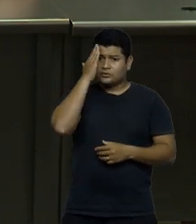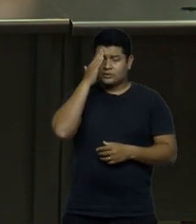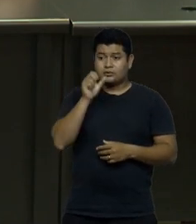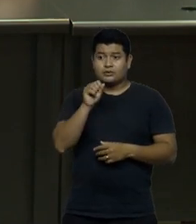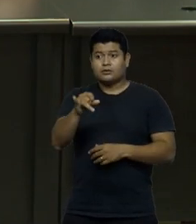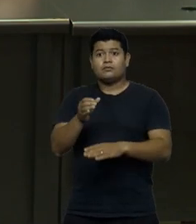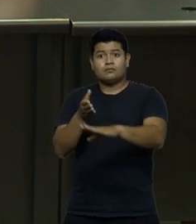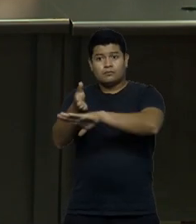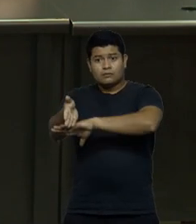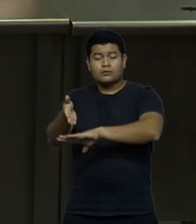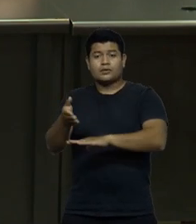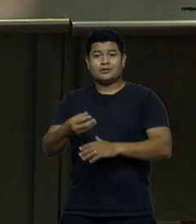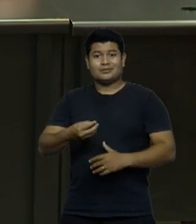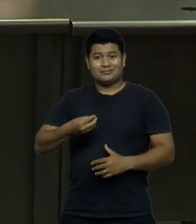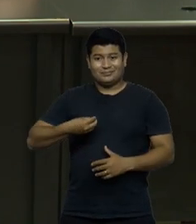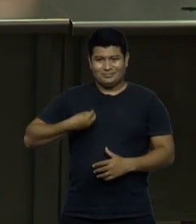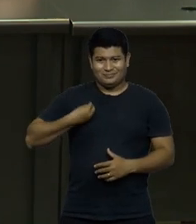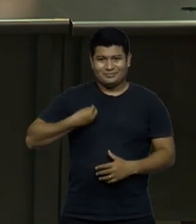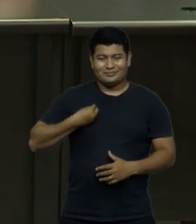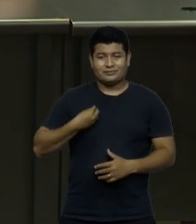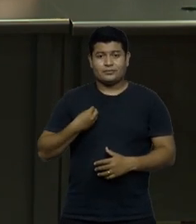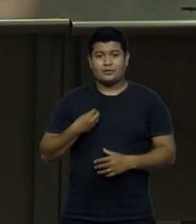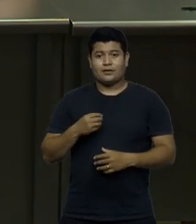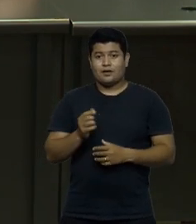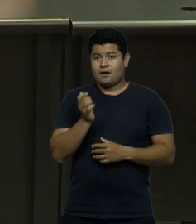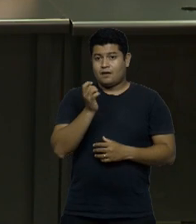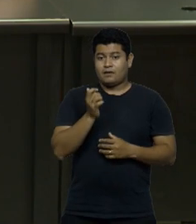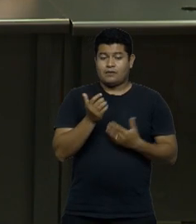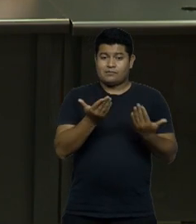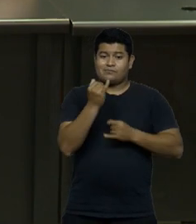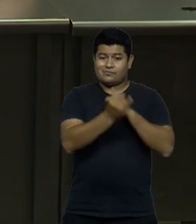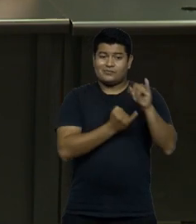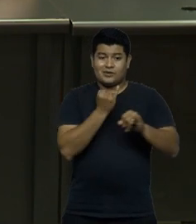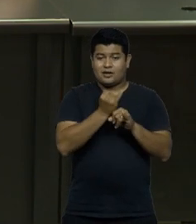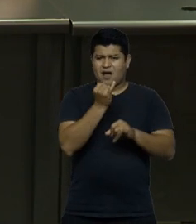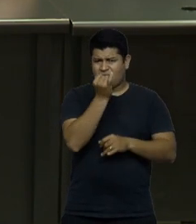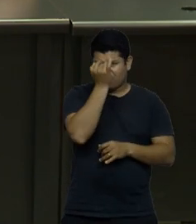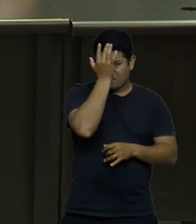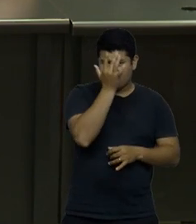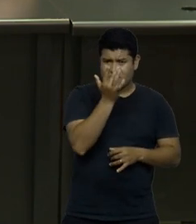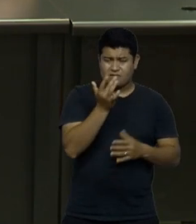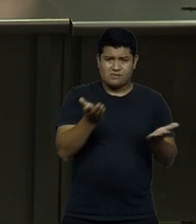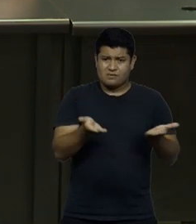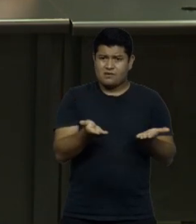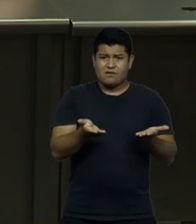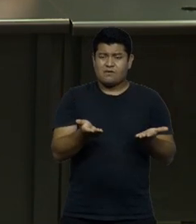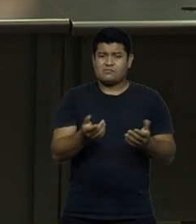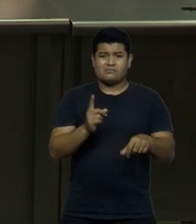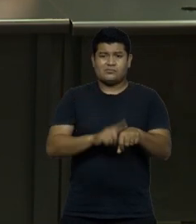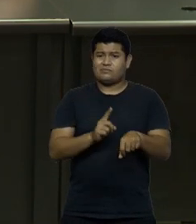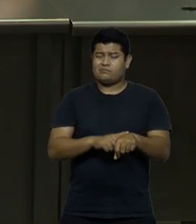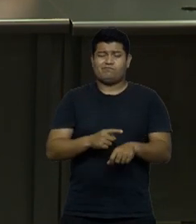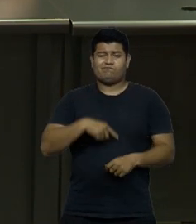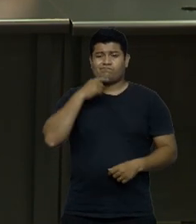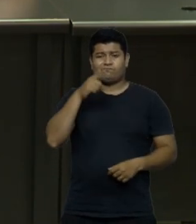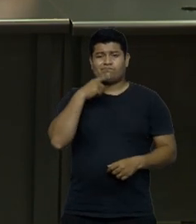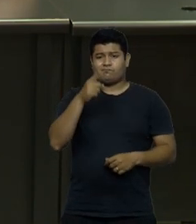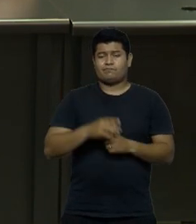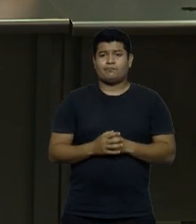situação de facilitar sendo online porque não facilita né e mais né gente